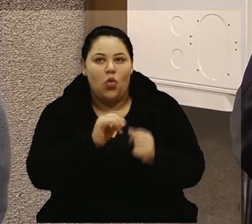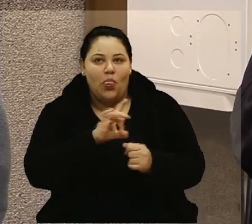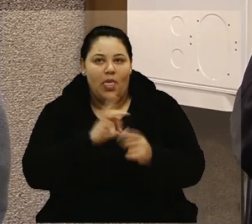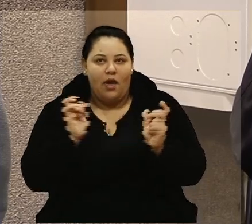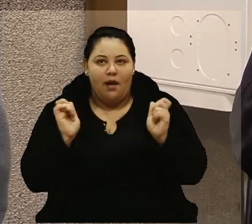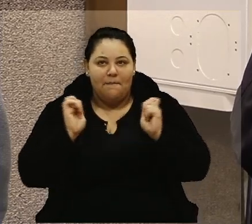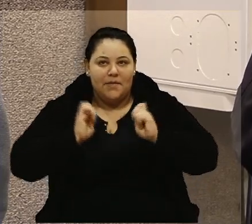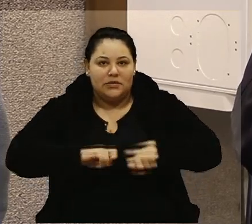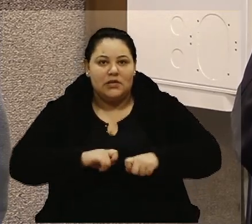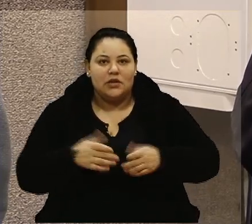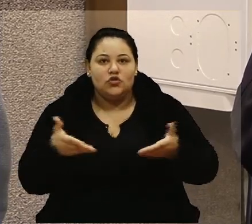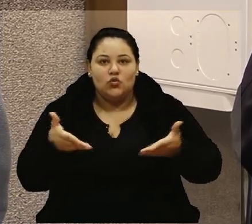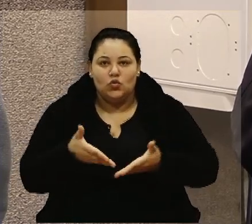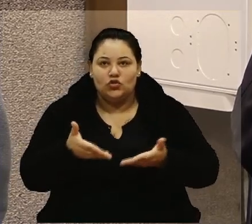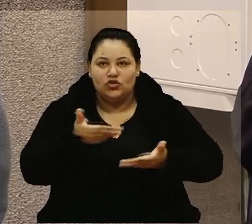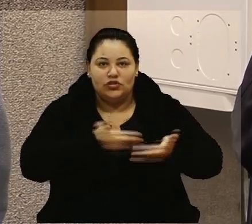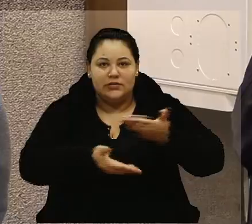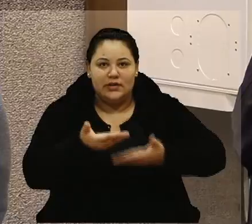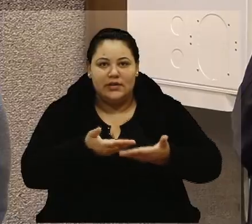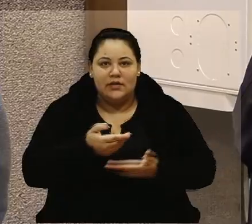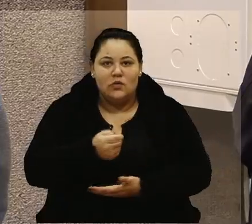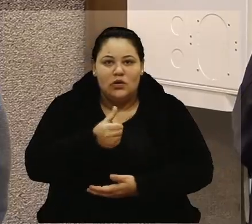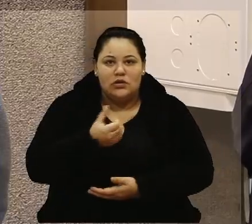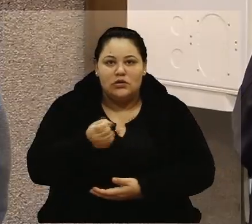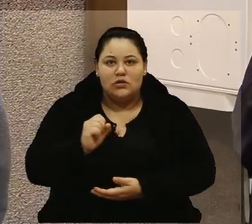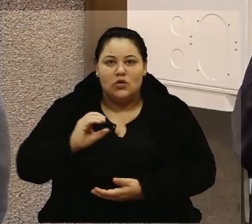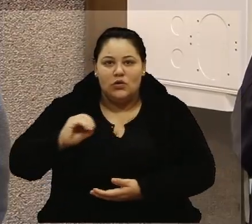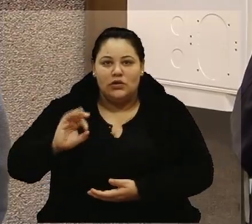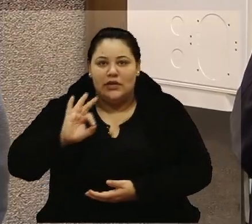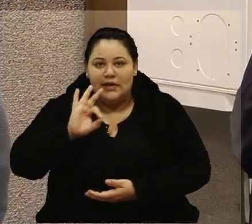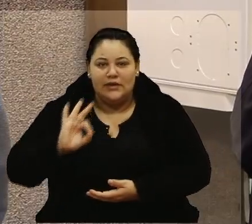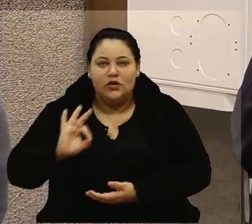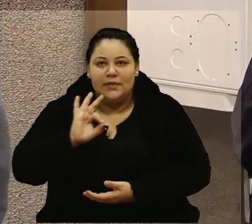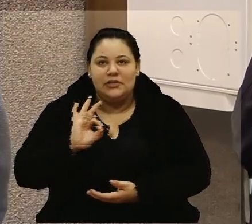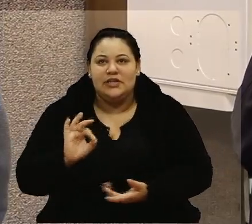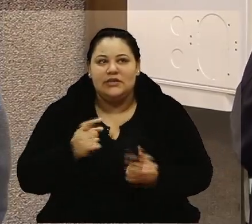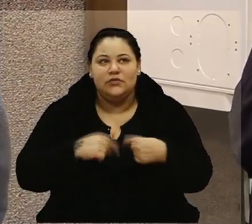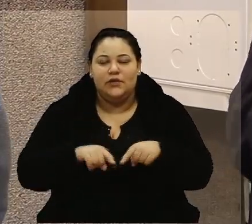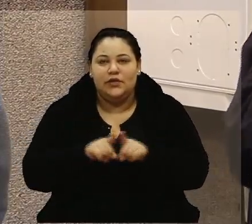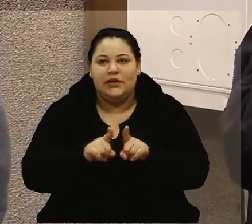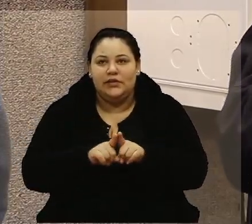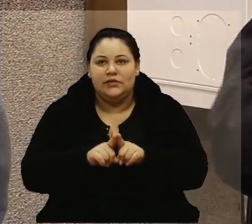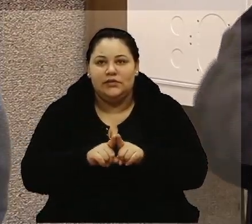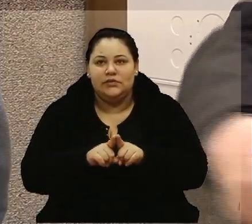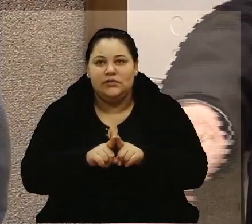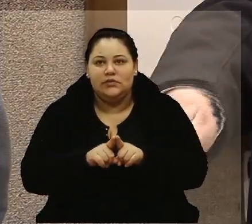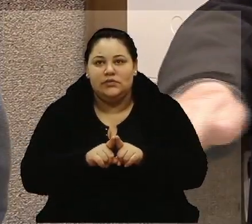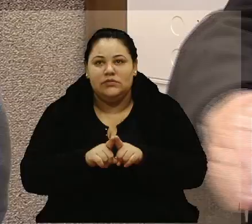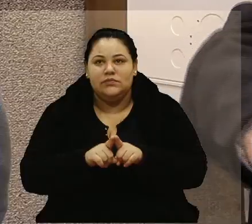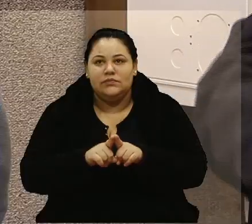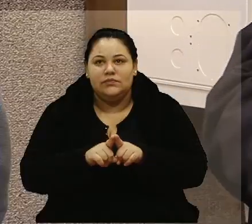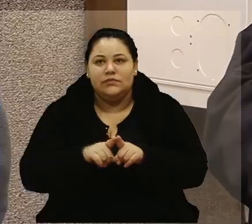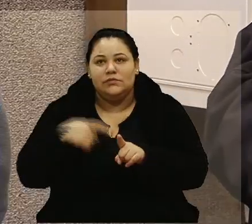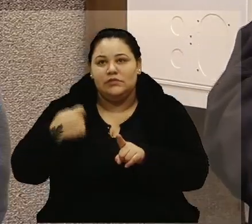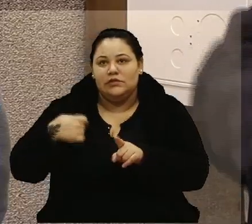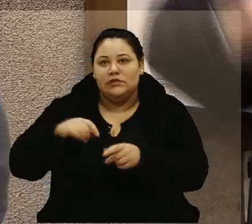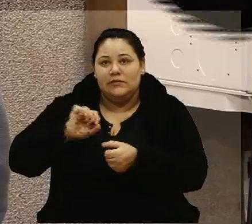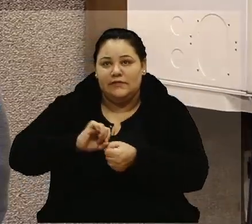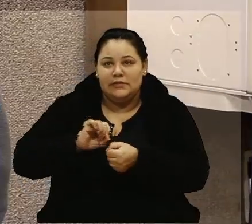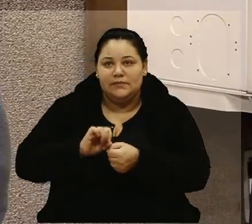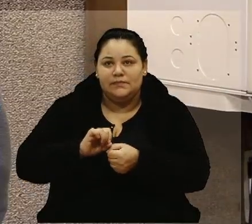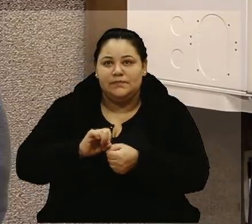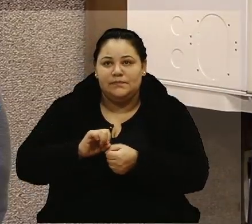capacidade hoje de tratar quase 80% dos seus esgotos. Ainda falta muito, porque o pessoal tem que fazer as redes, né?